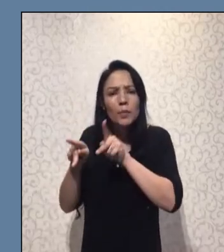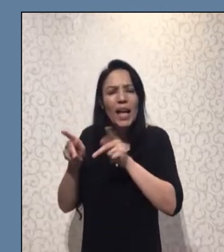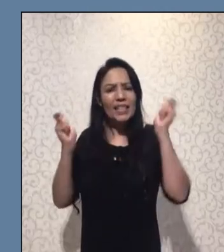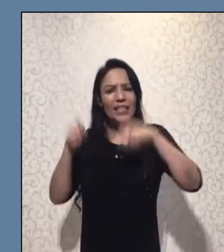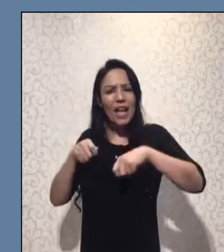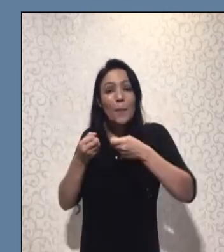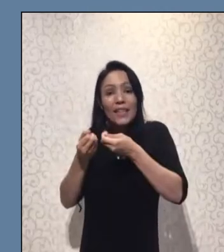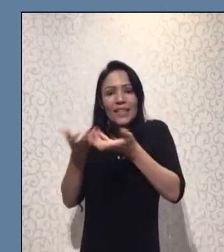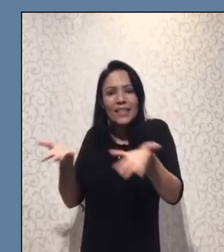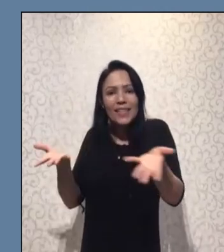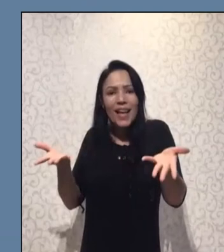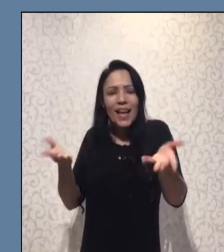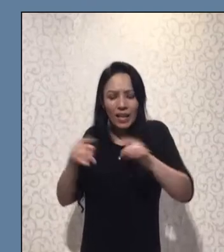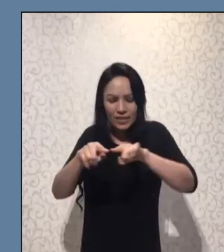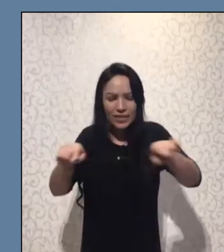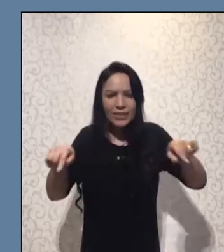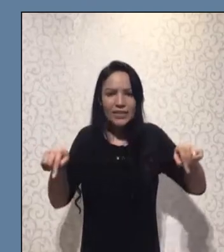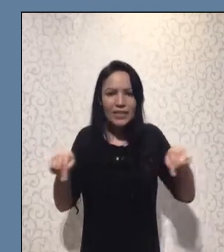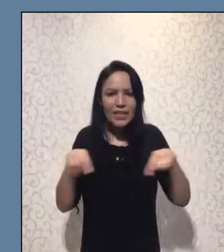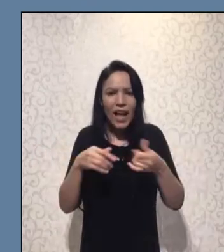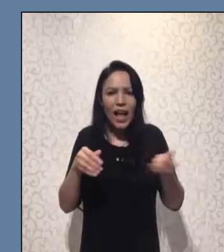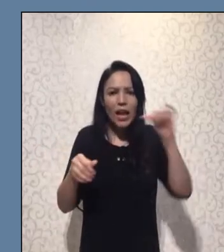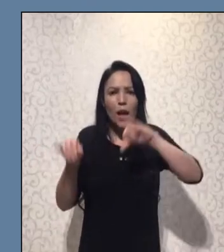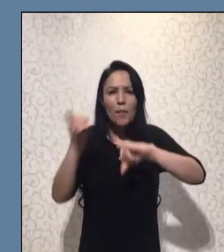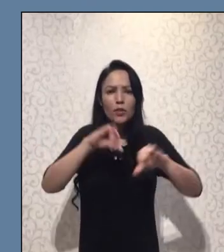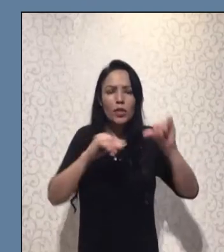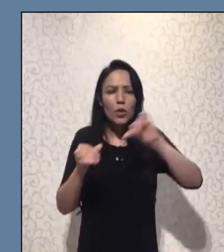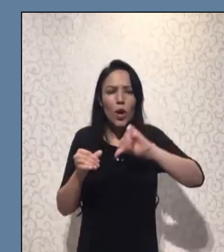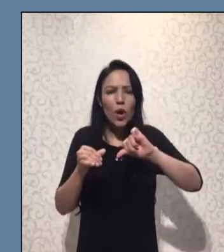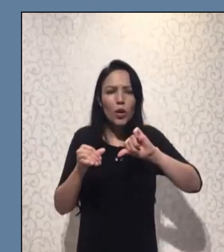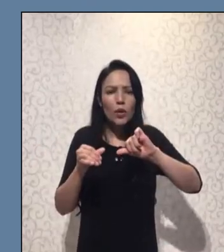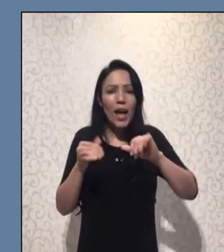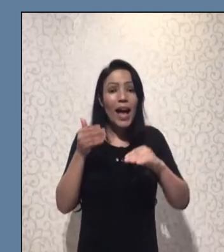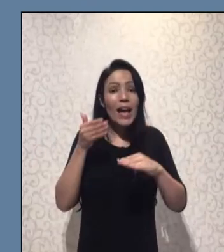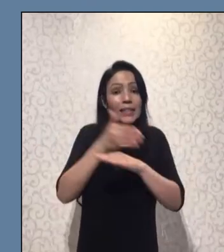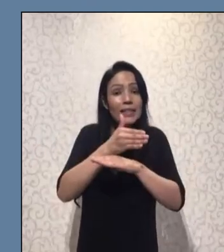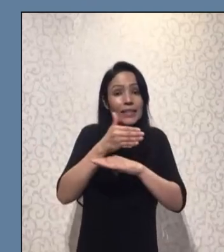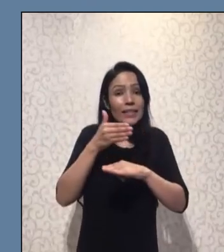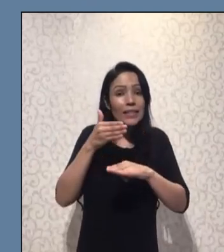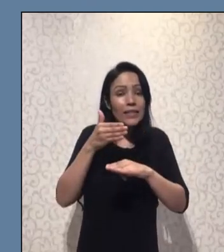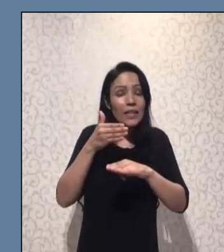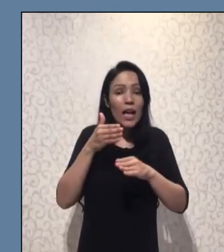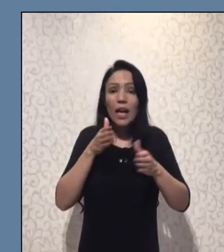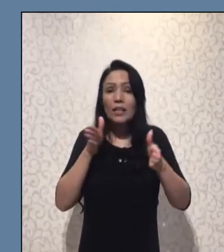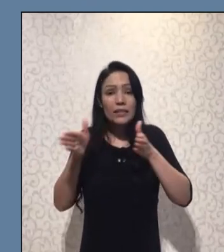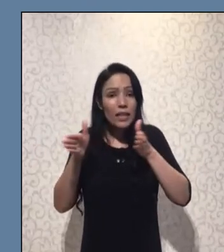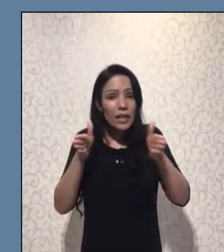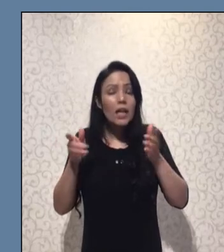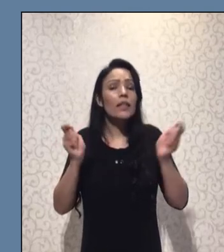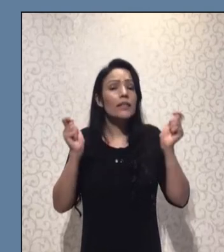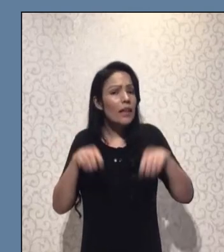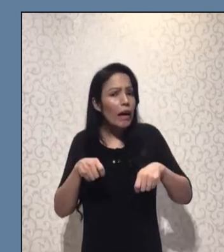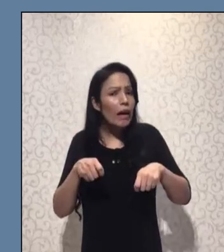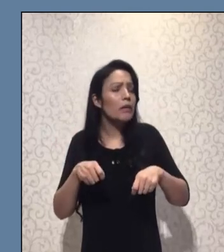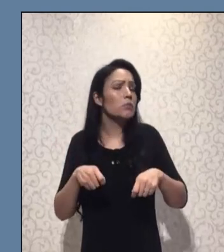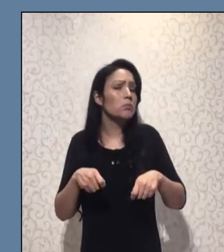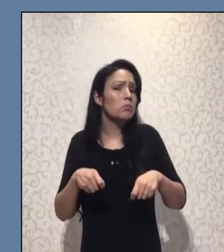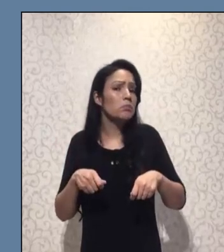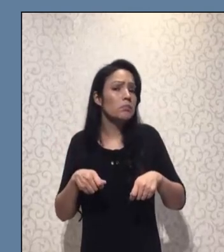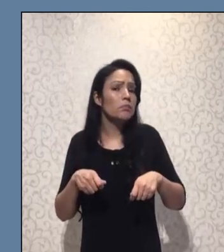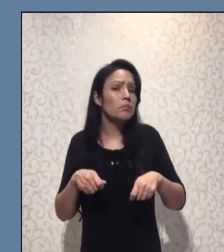salas, laboratórios e acesso? No tempo da pandemia, é notório a